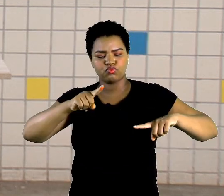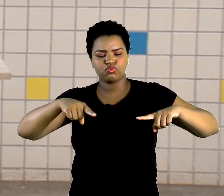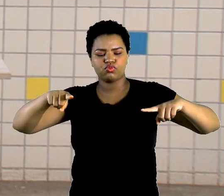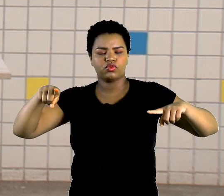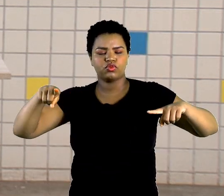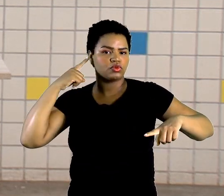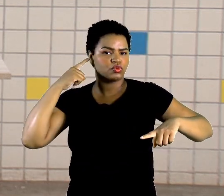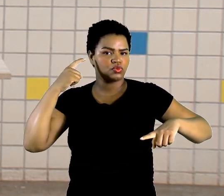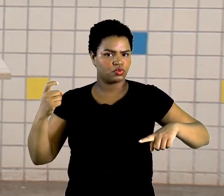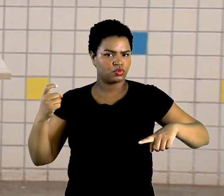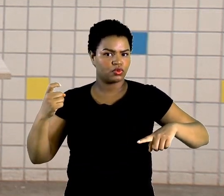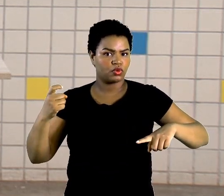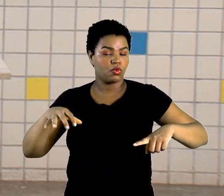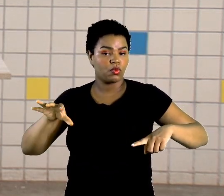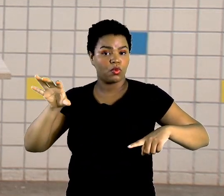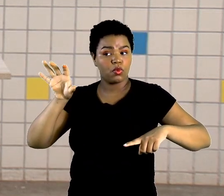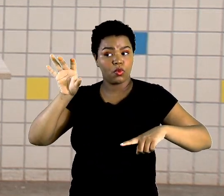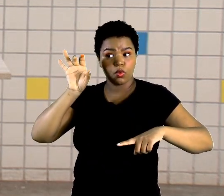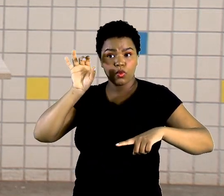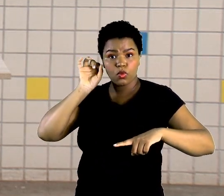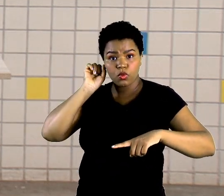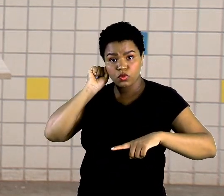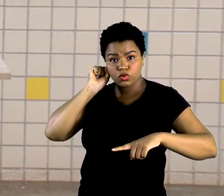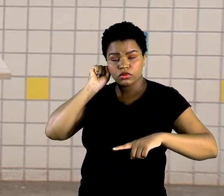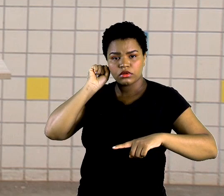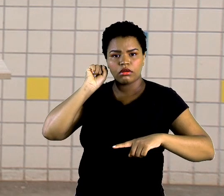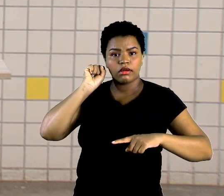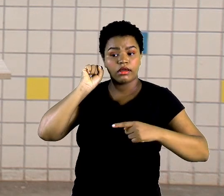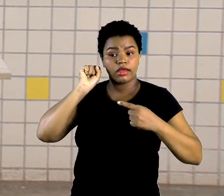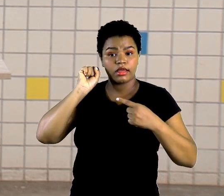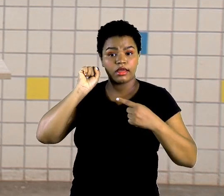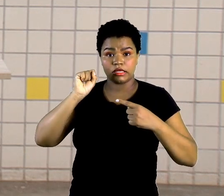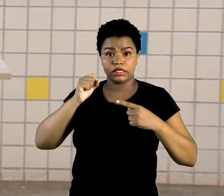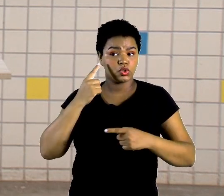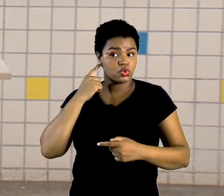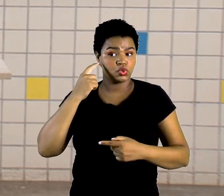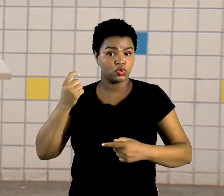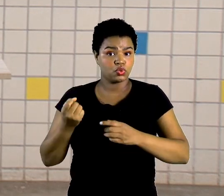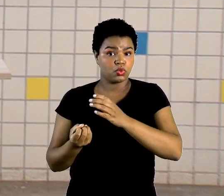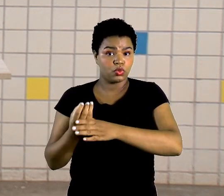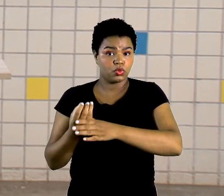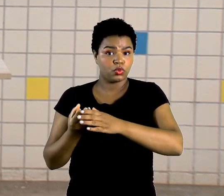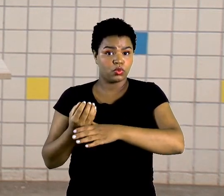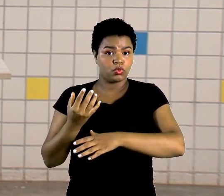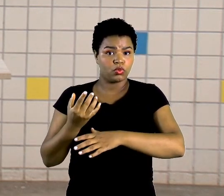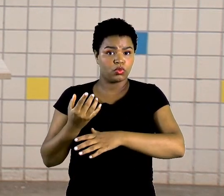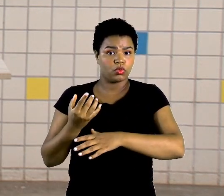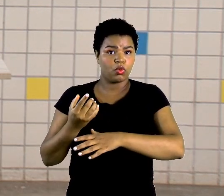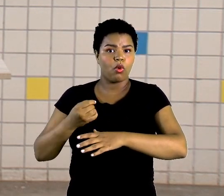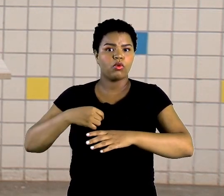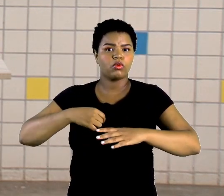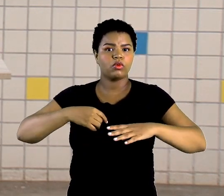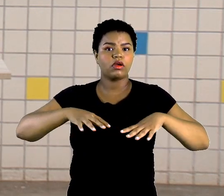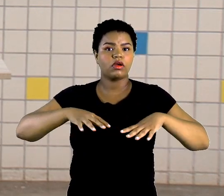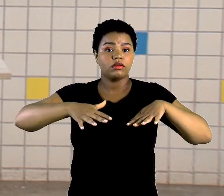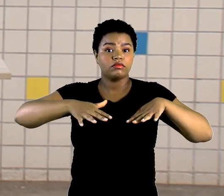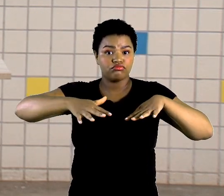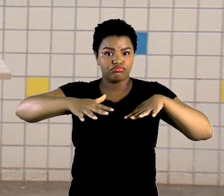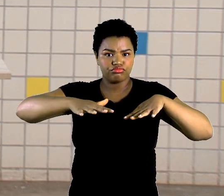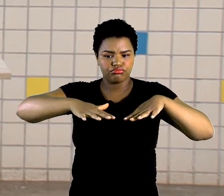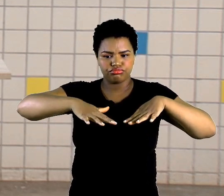vou ouvir e esse som será produzido por